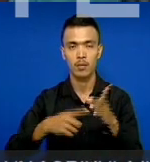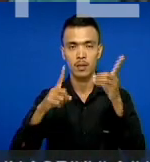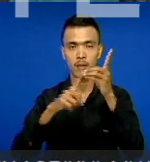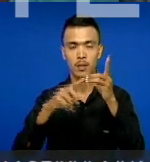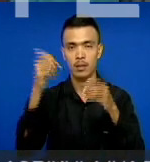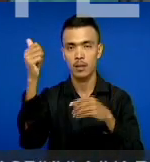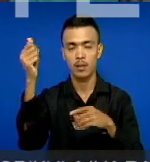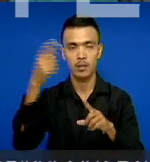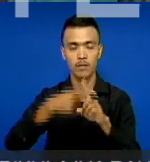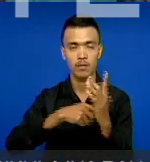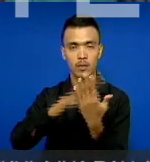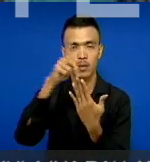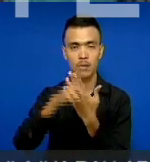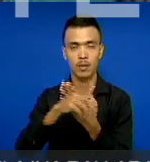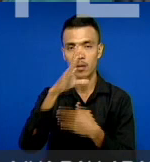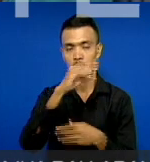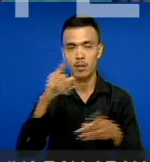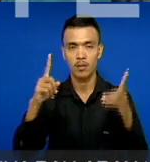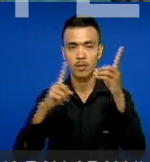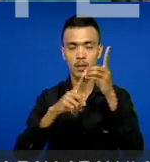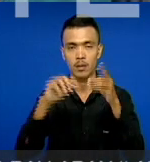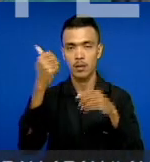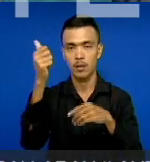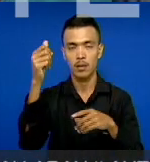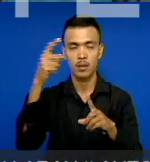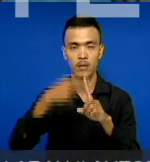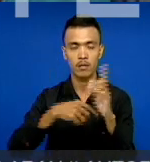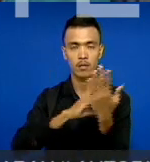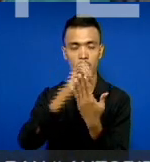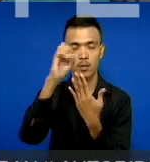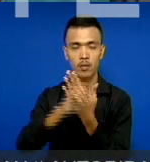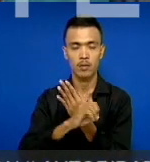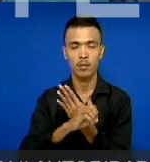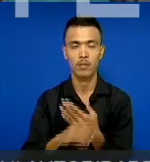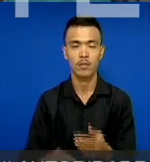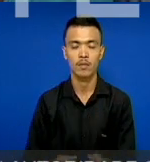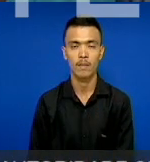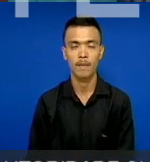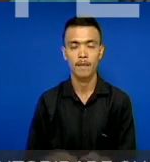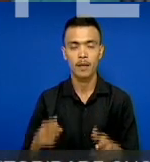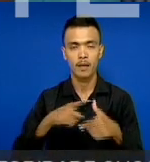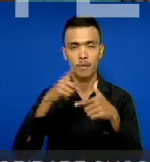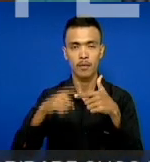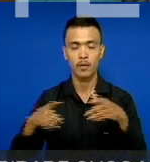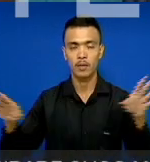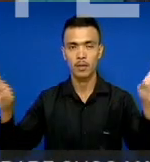abril stoia desde outubro ne atu dia sera atu dia kata durante suspensão ita ne